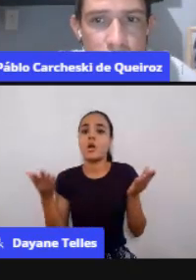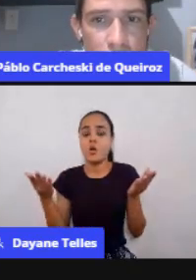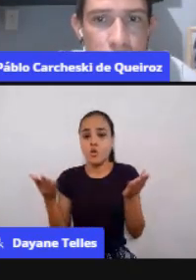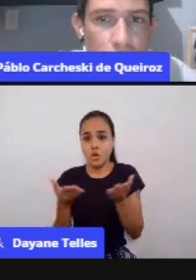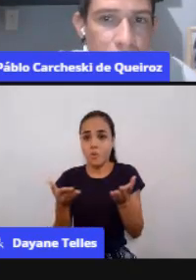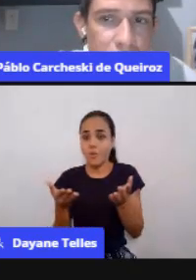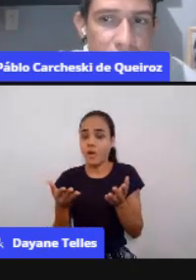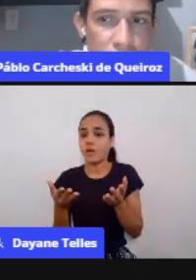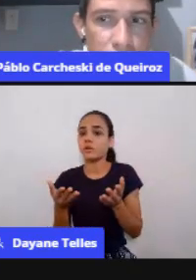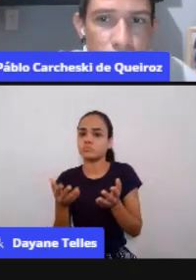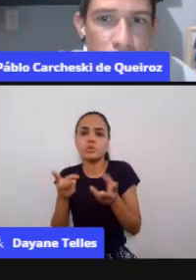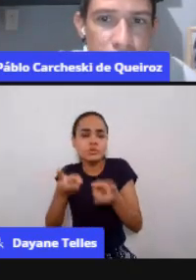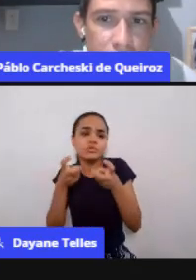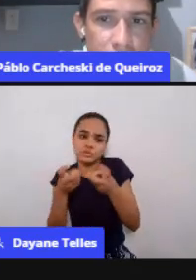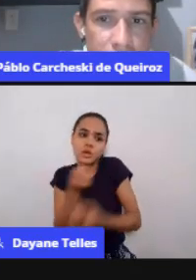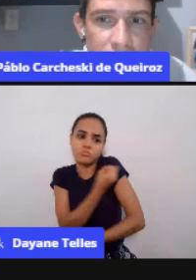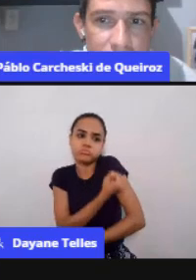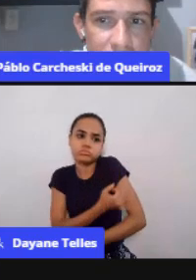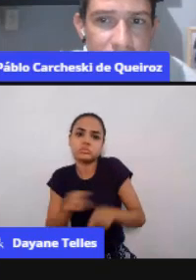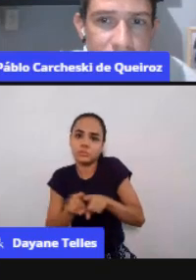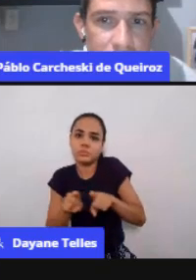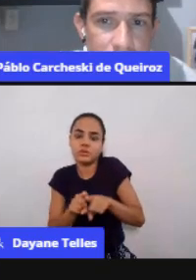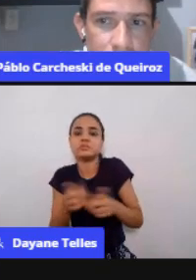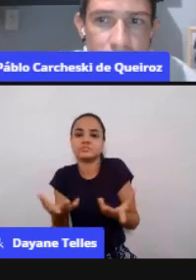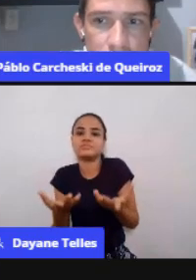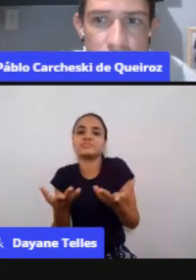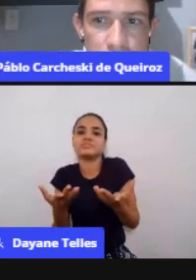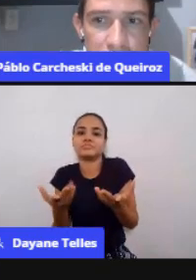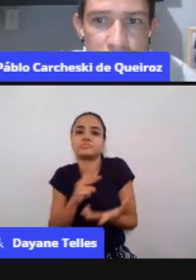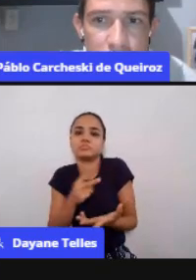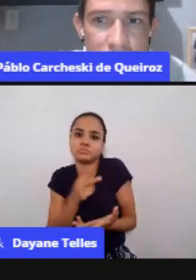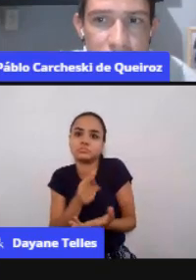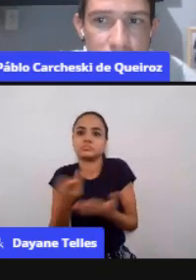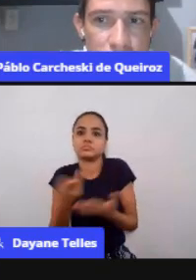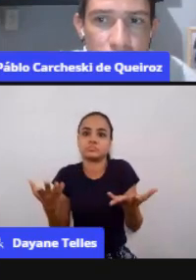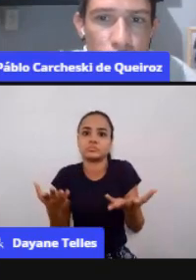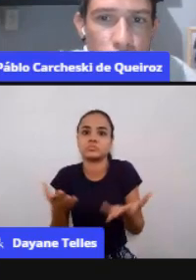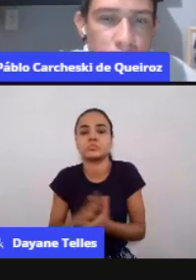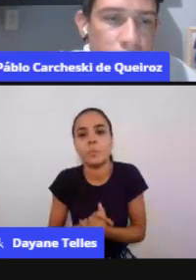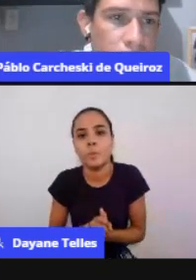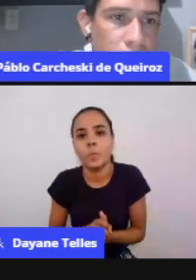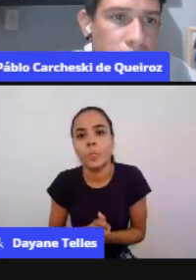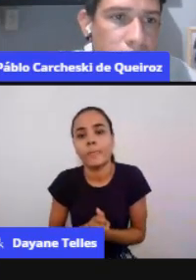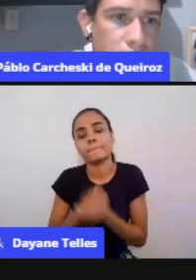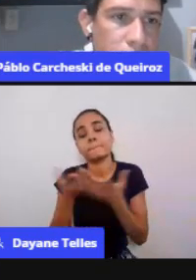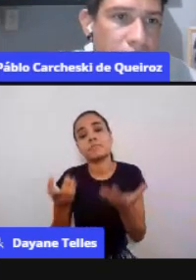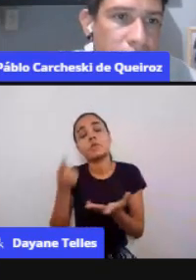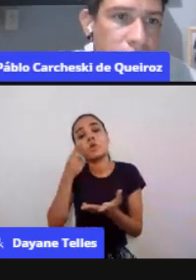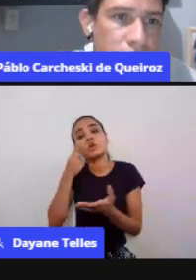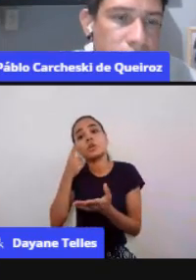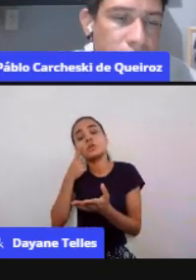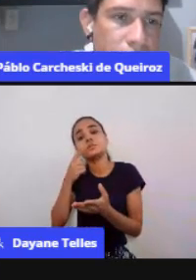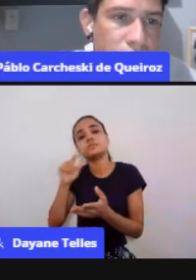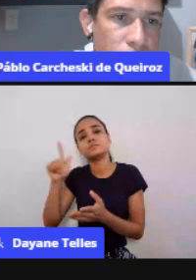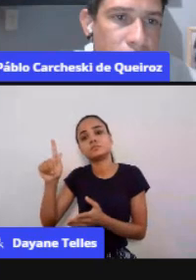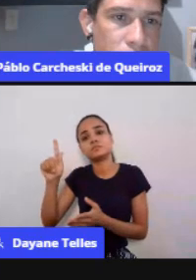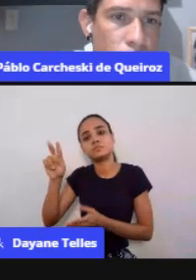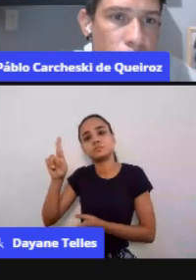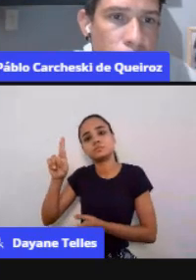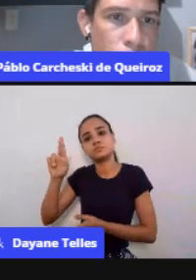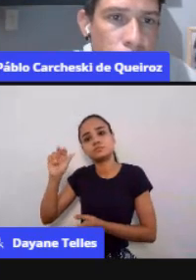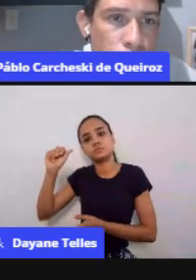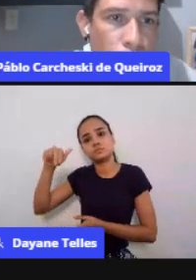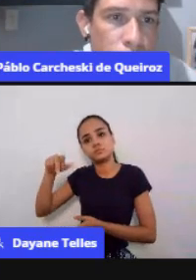gente vai olhar para uma habilidade que envolve grandezas, né, e em específico a grandeza de volume, que vai estar